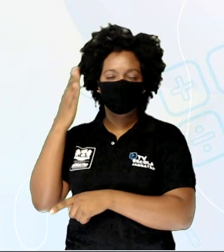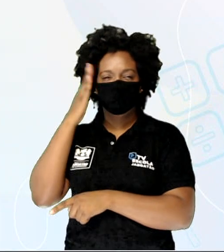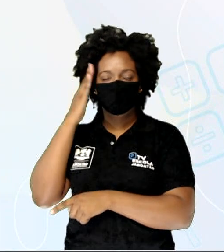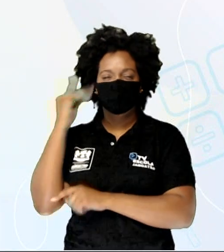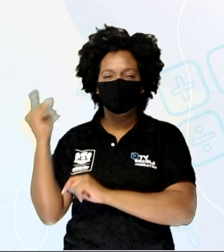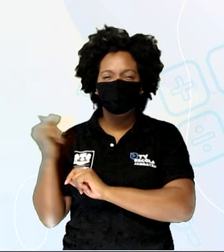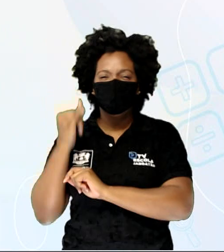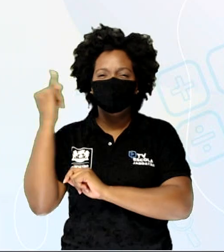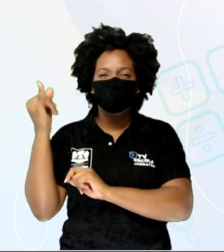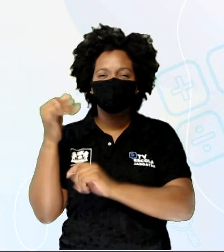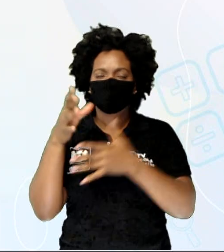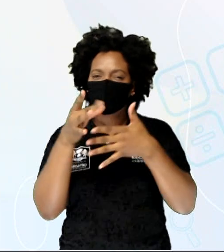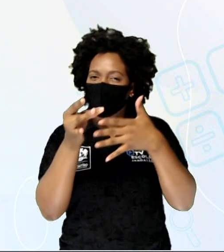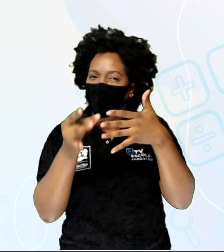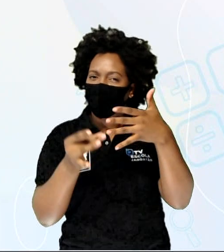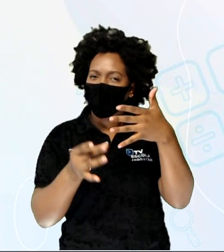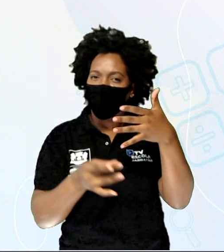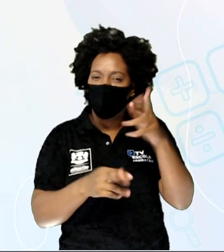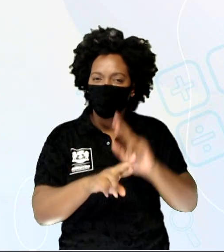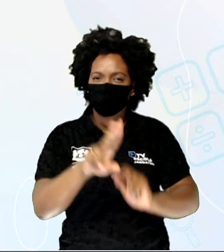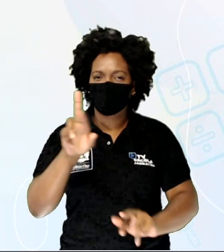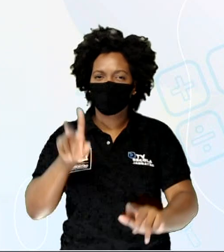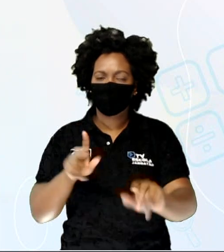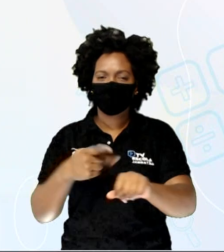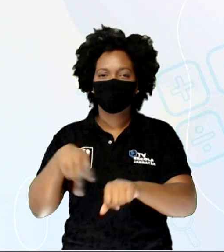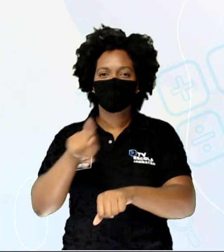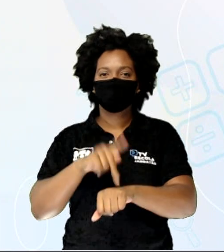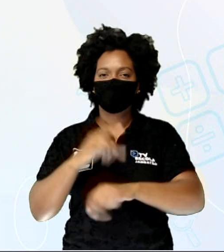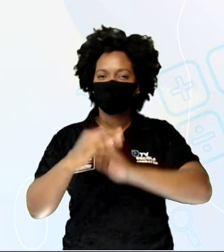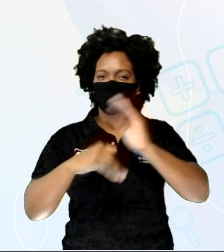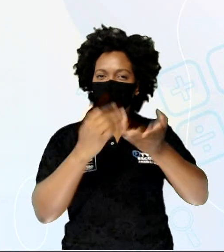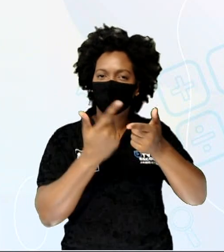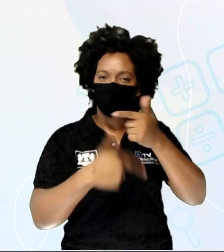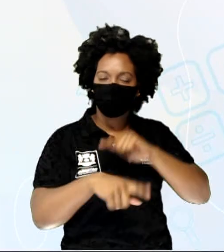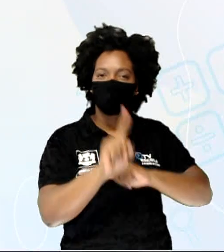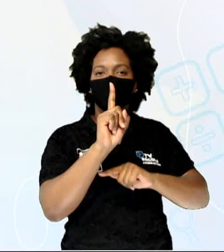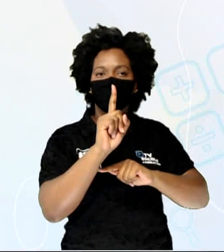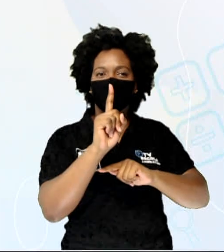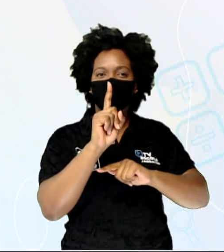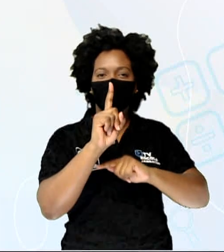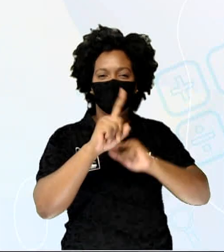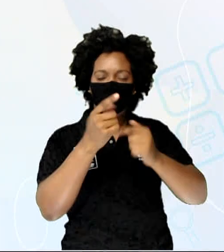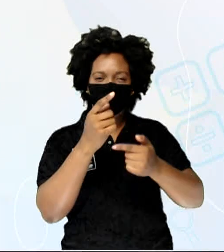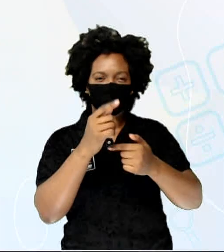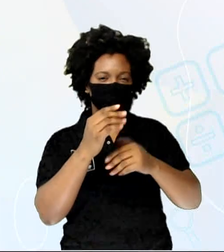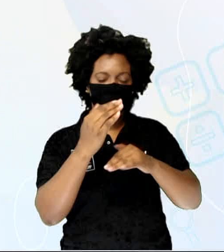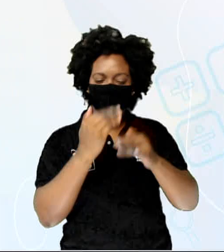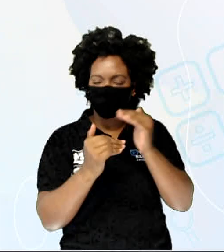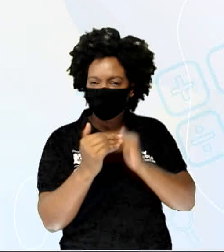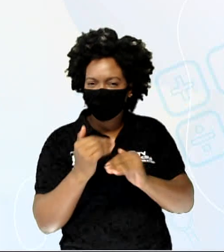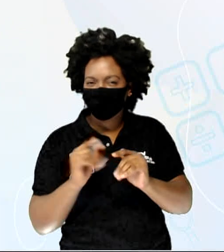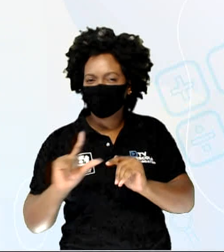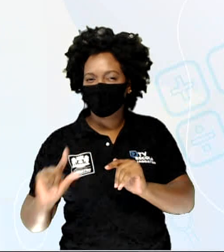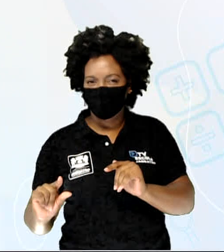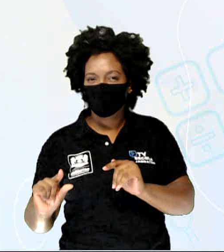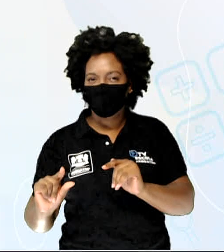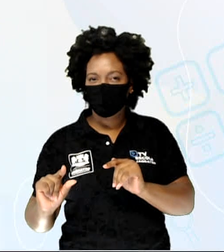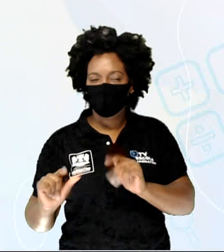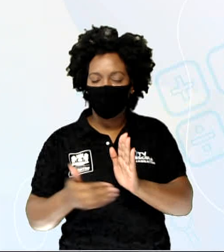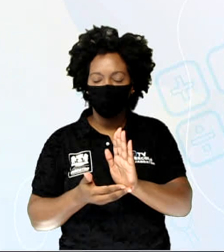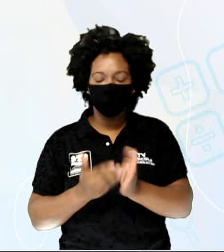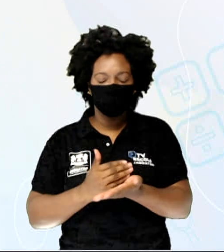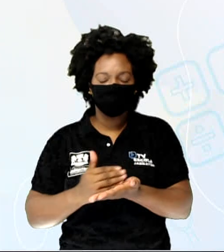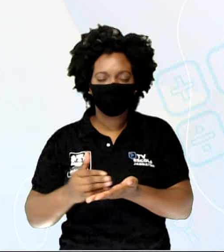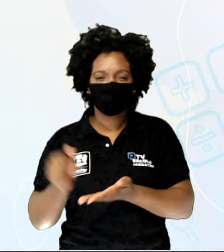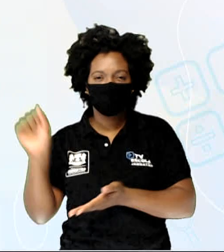principais aspectos que diferem países desenvolvidos dos subdesenvolvidos. Eu queria começar por essa imagem,